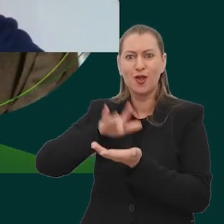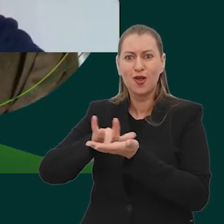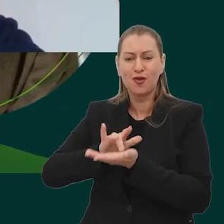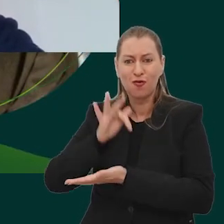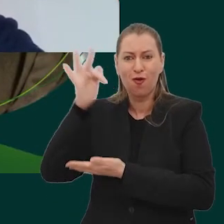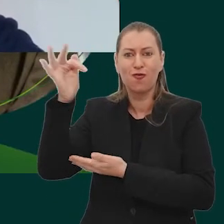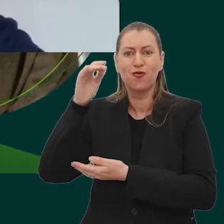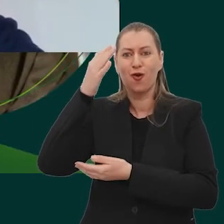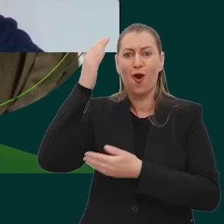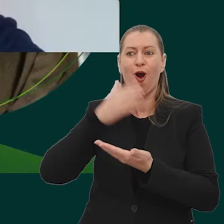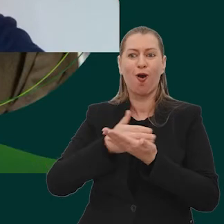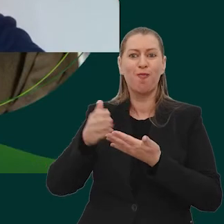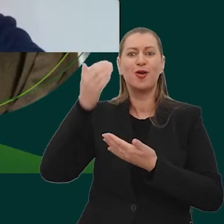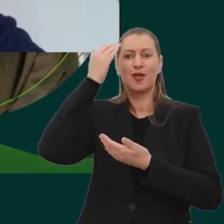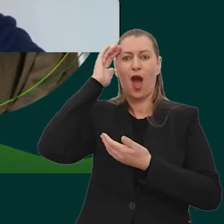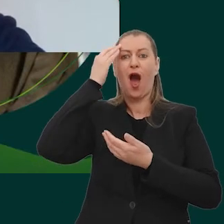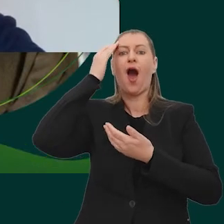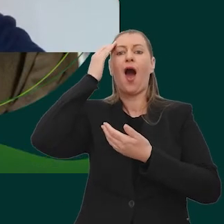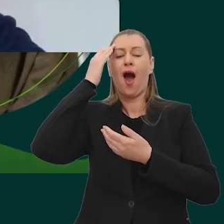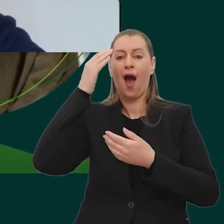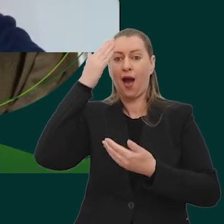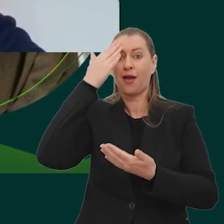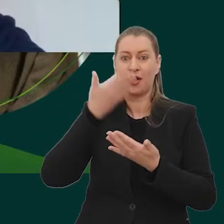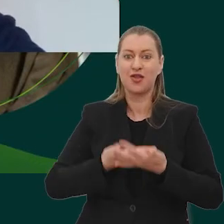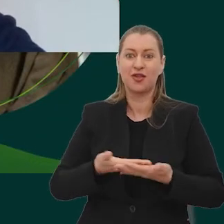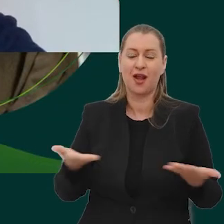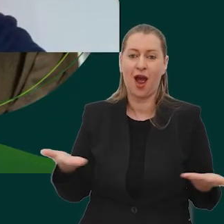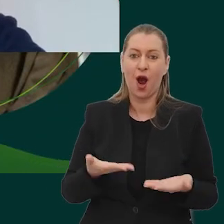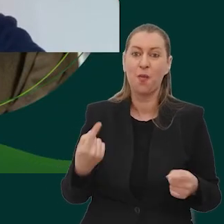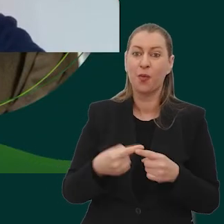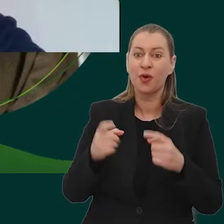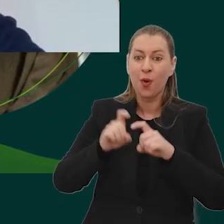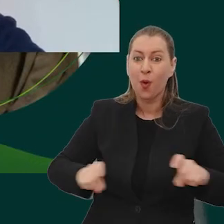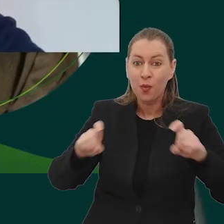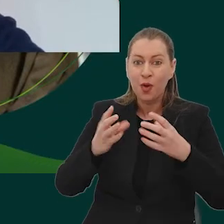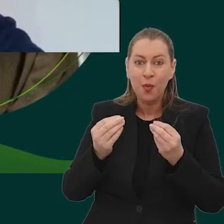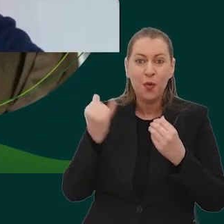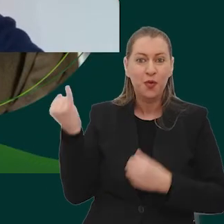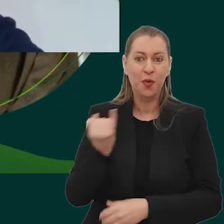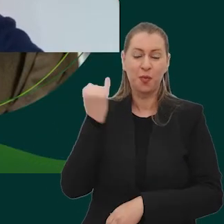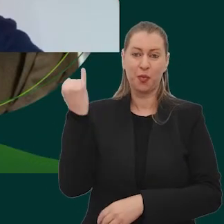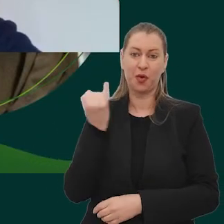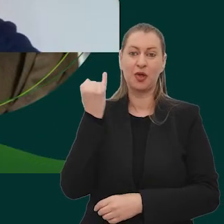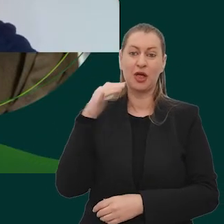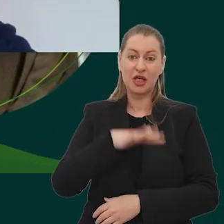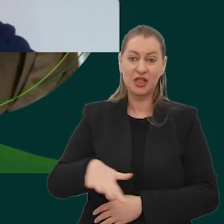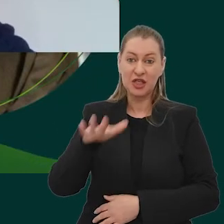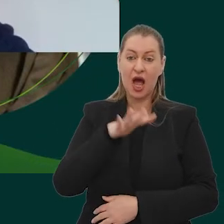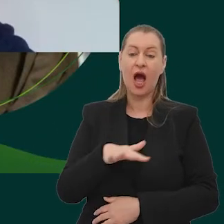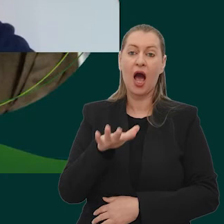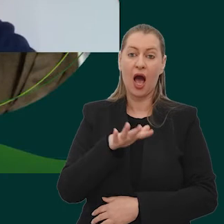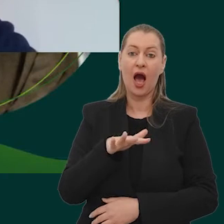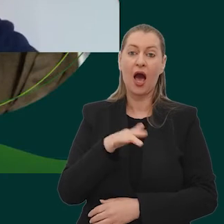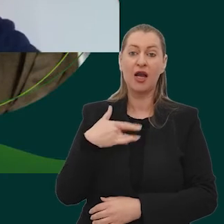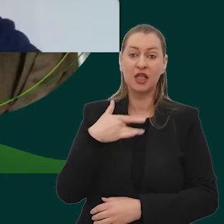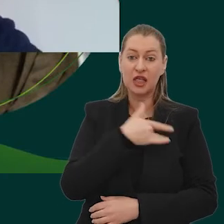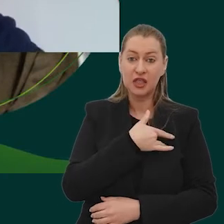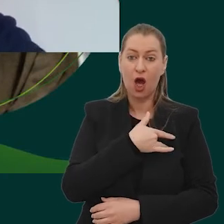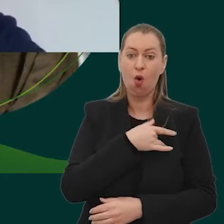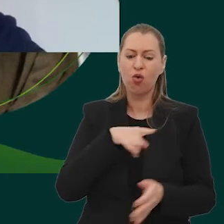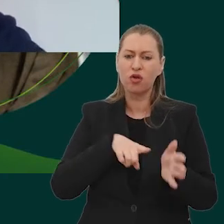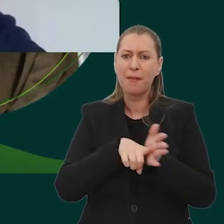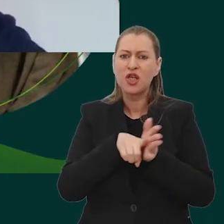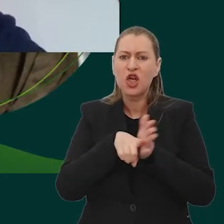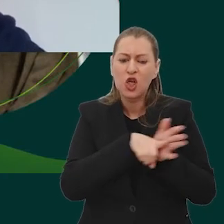porque as máquinas cada vez mais têm tido importância em todas as áreas, né? Por exemplo, a área da saúde, questão de